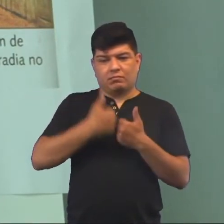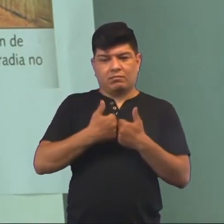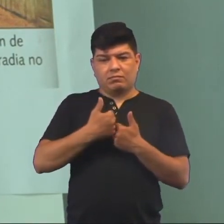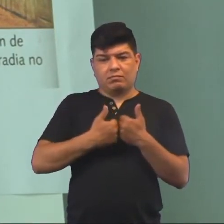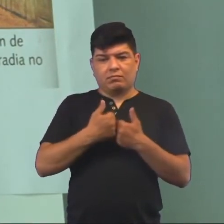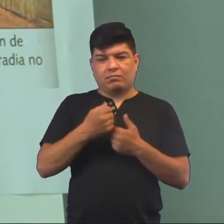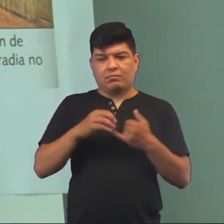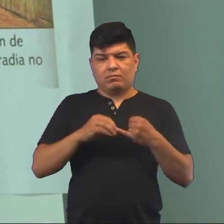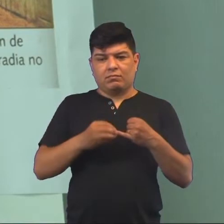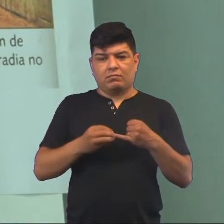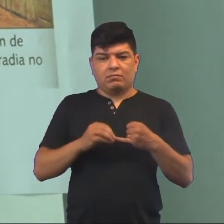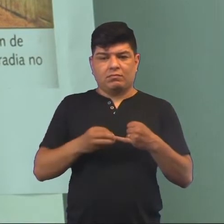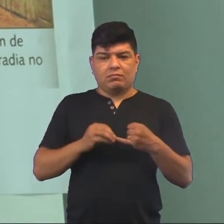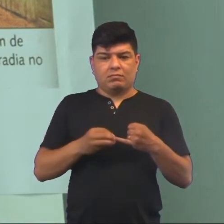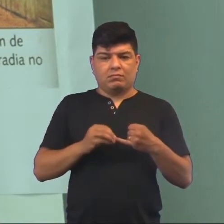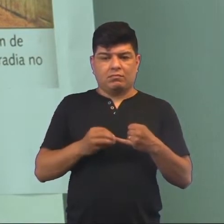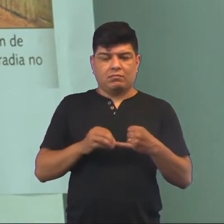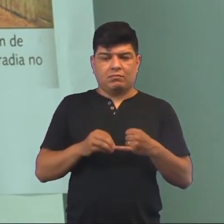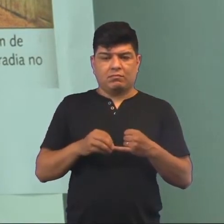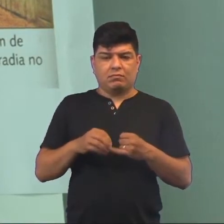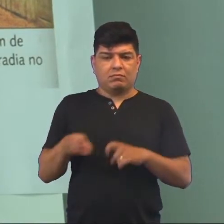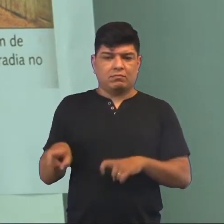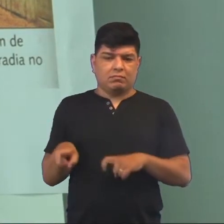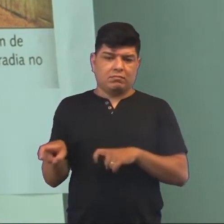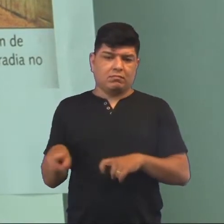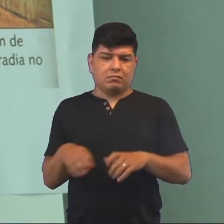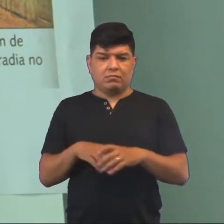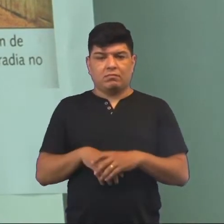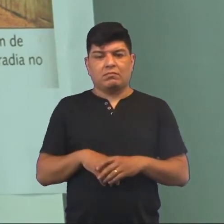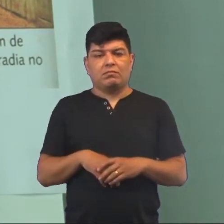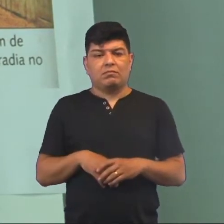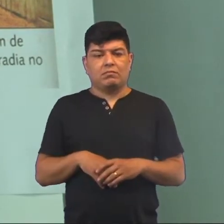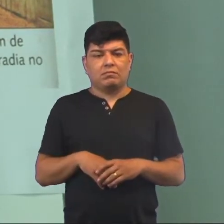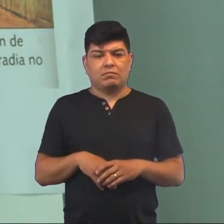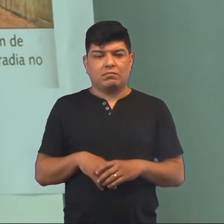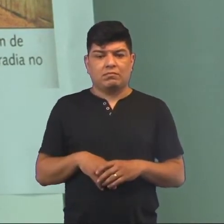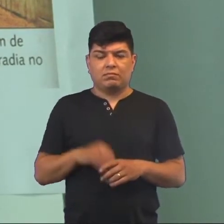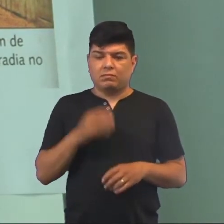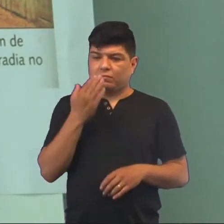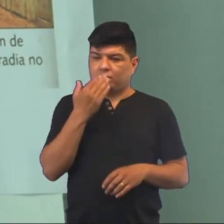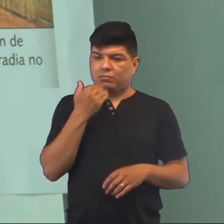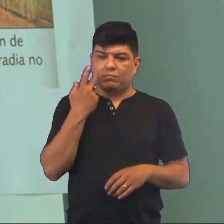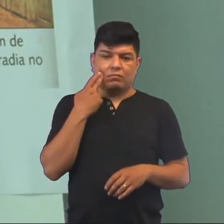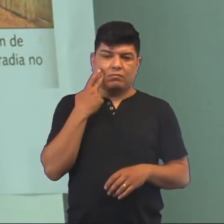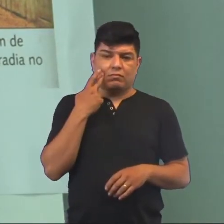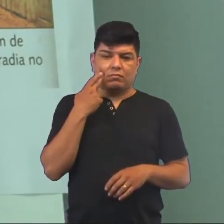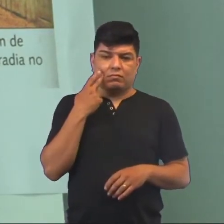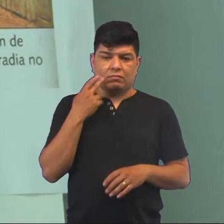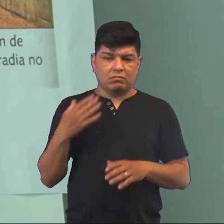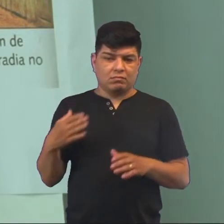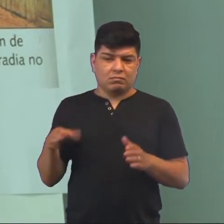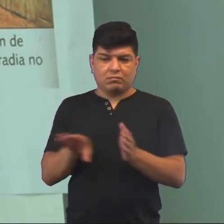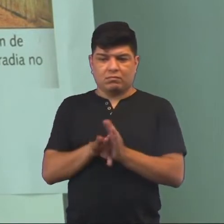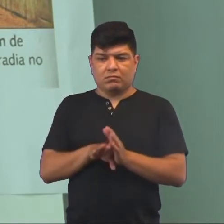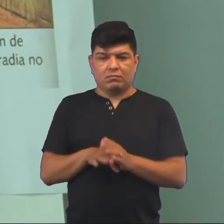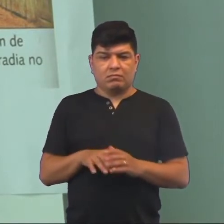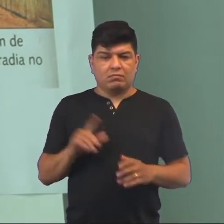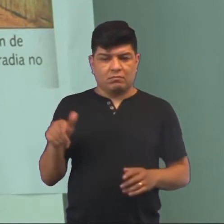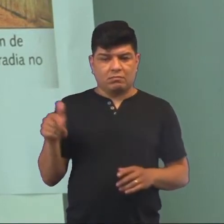arroz, o feijão, né, que vem do campo também. Aqui, ó, esses aqui a gente consome ele naturalmente, da forma que estão